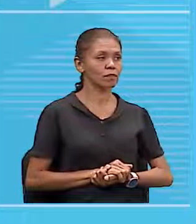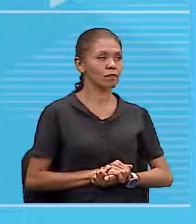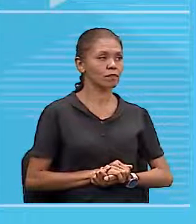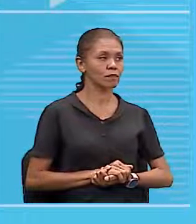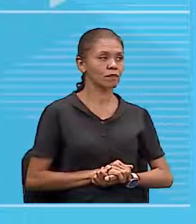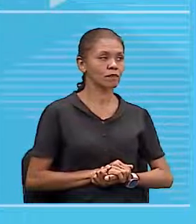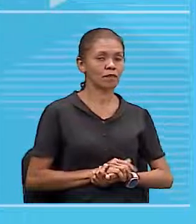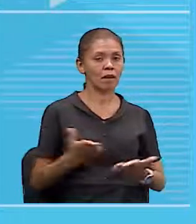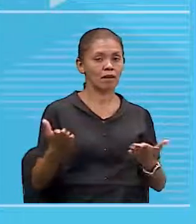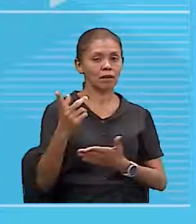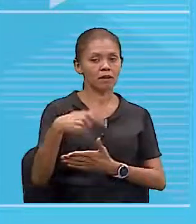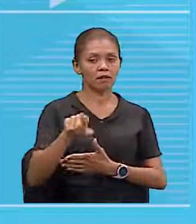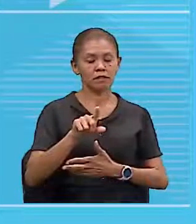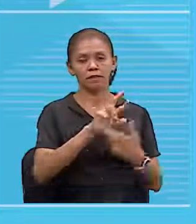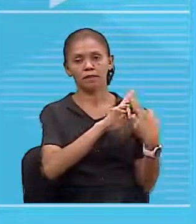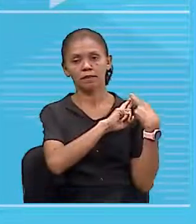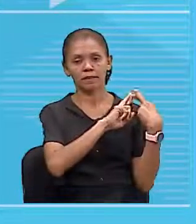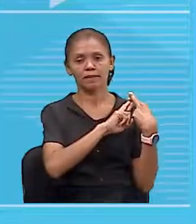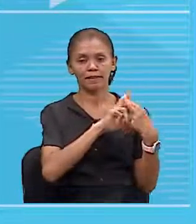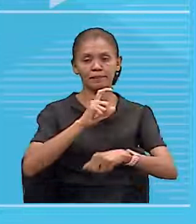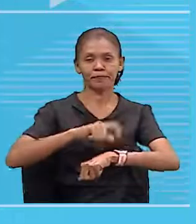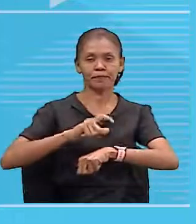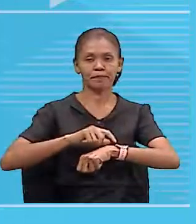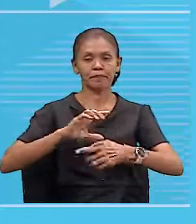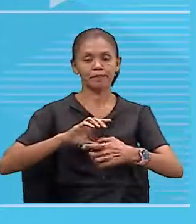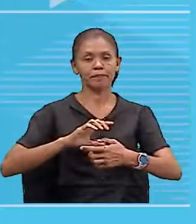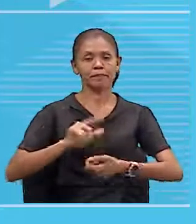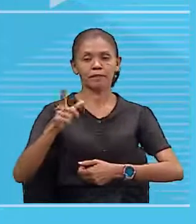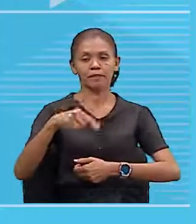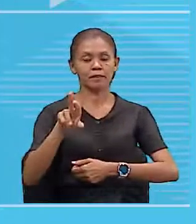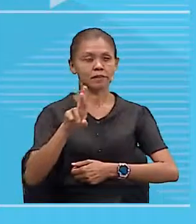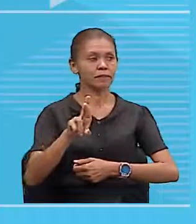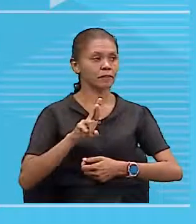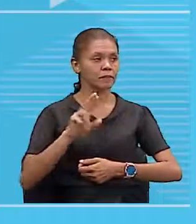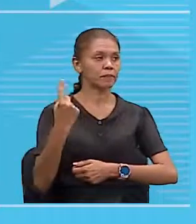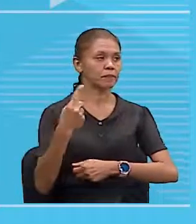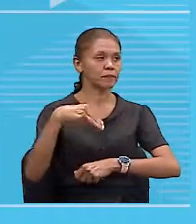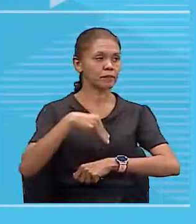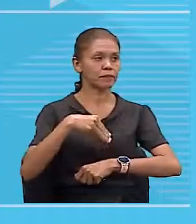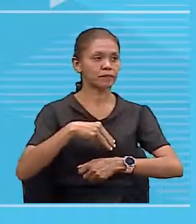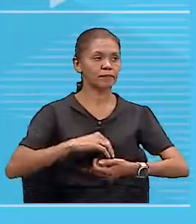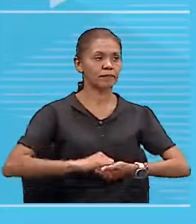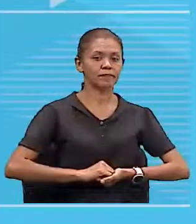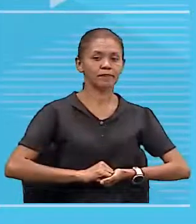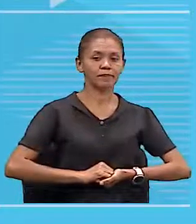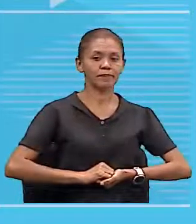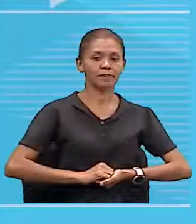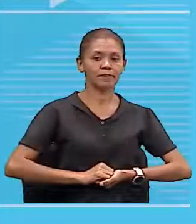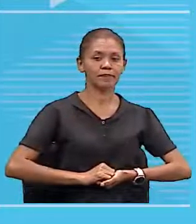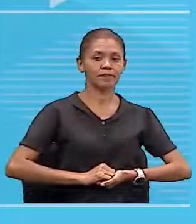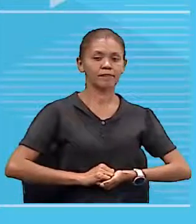Agora é a vez de vocês tempo na tela um minuto tá valendo